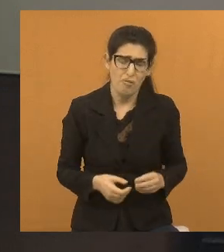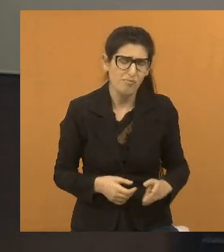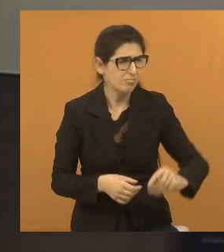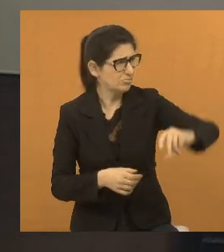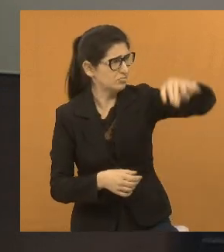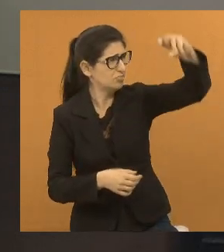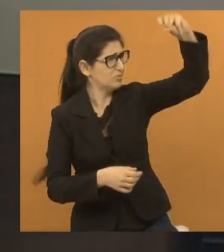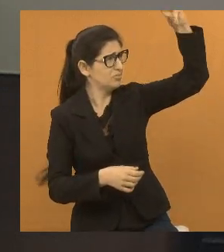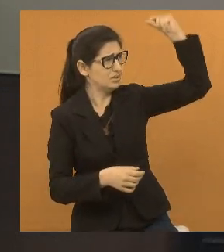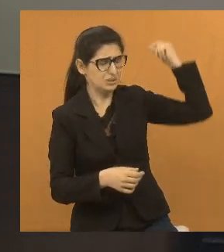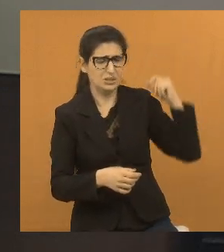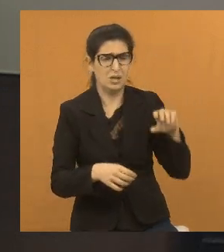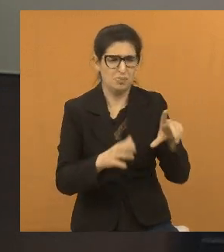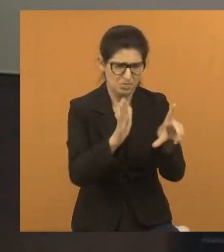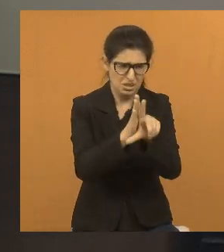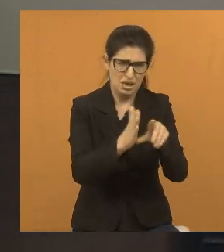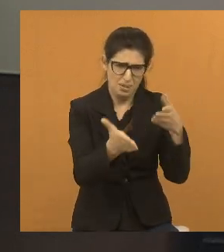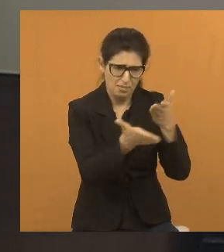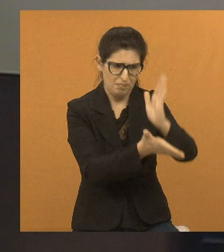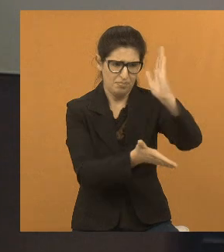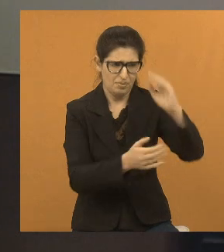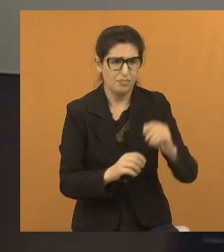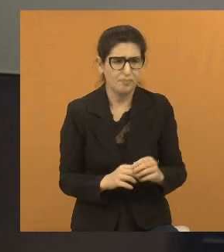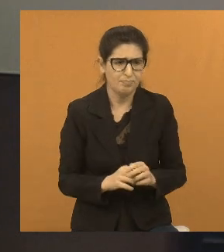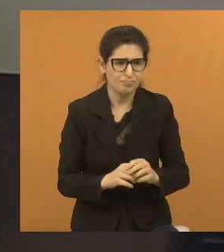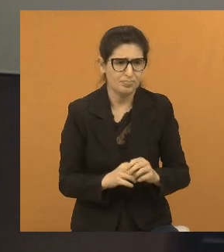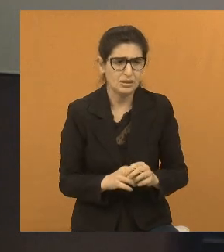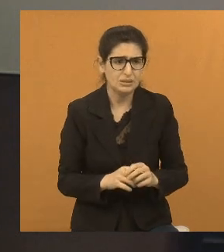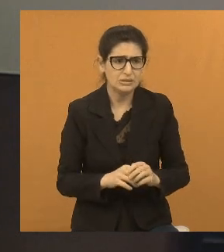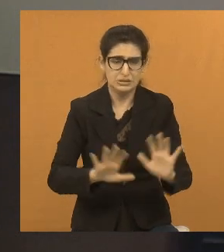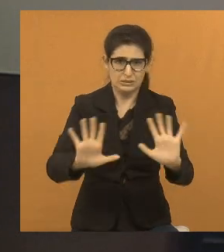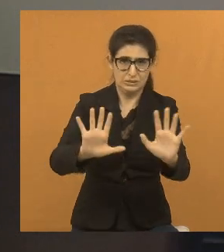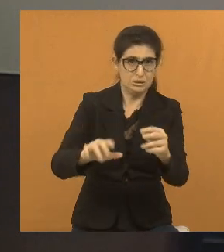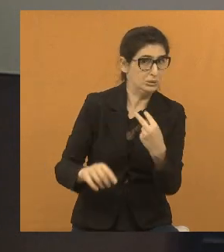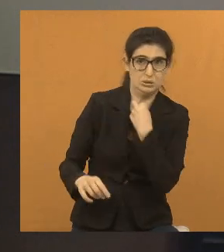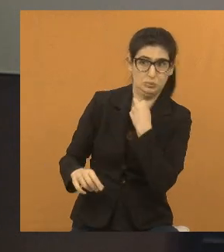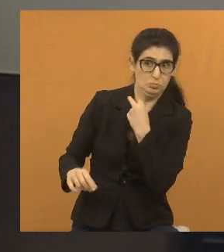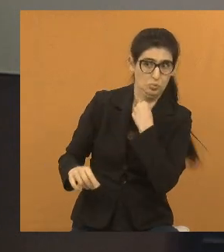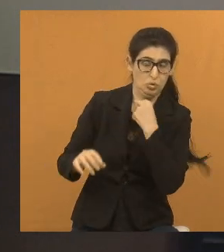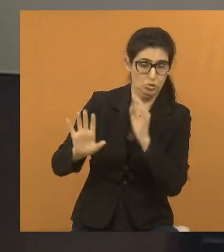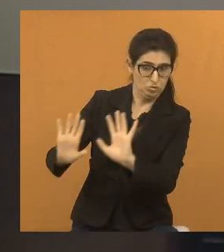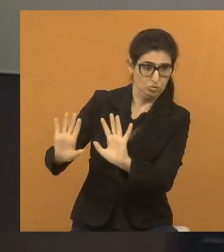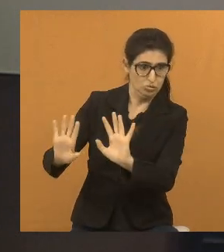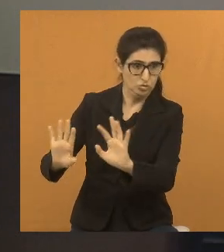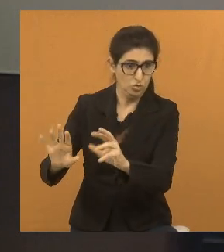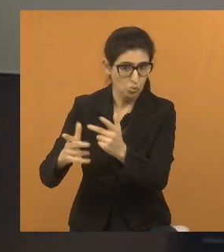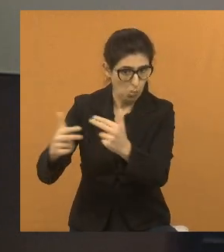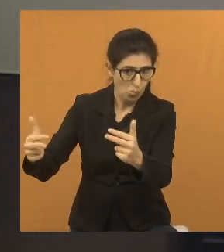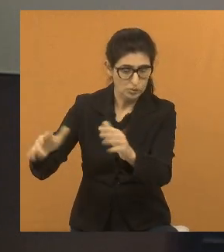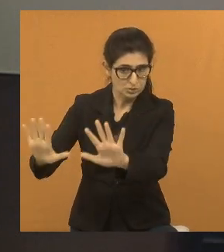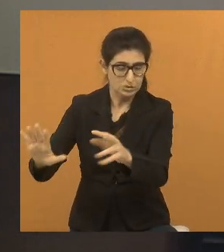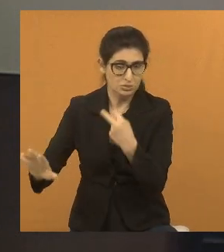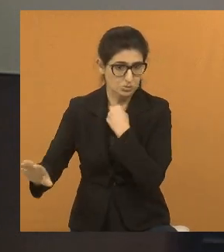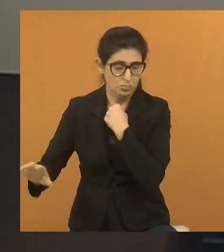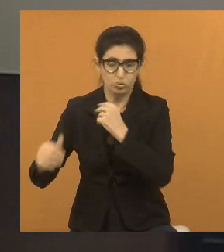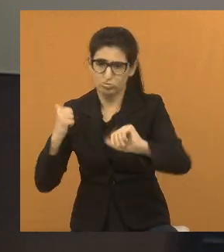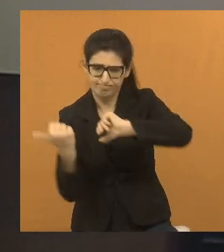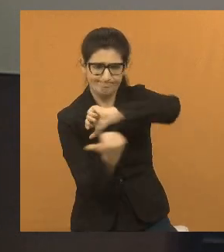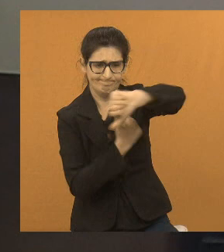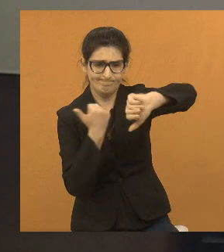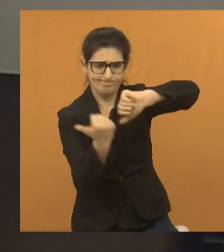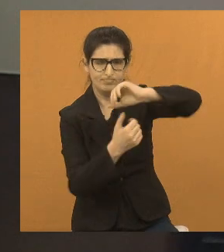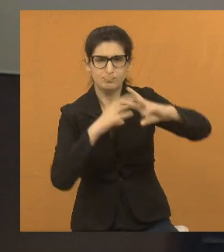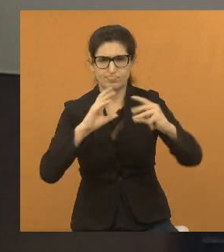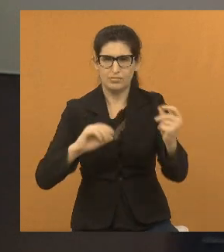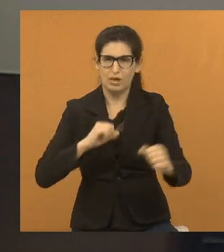épocas, que estabeleceram esse tipo de restrição, com o tempo isso foi modificado. Com estas